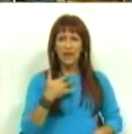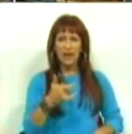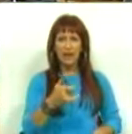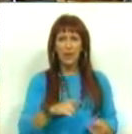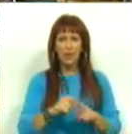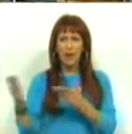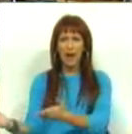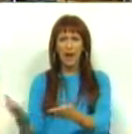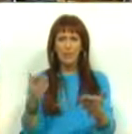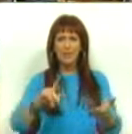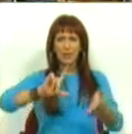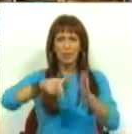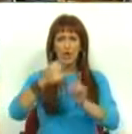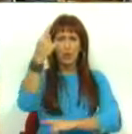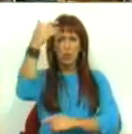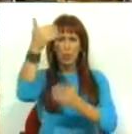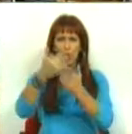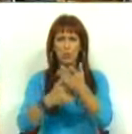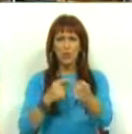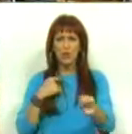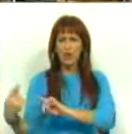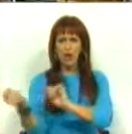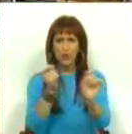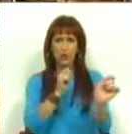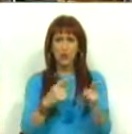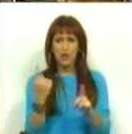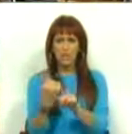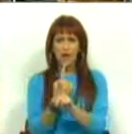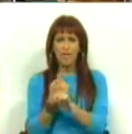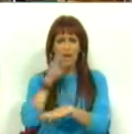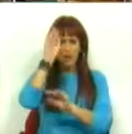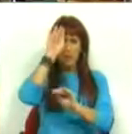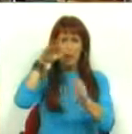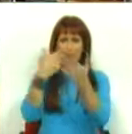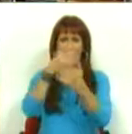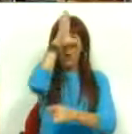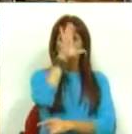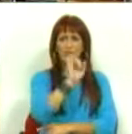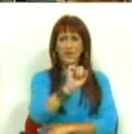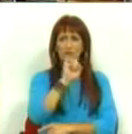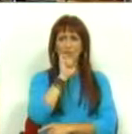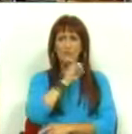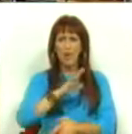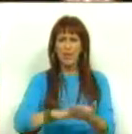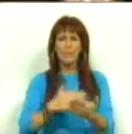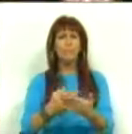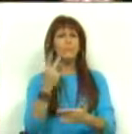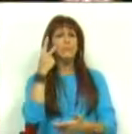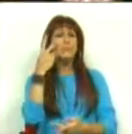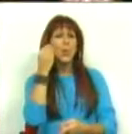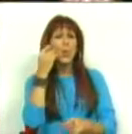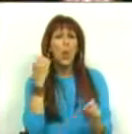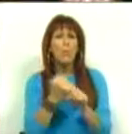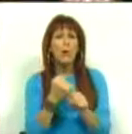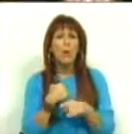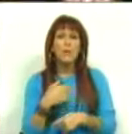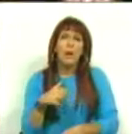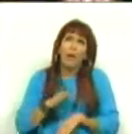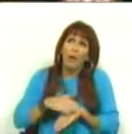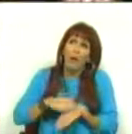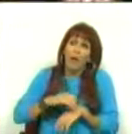com a apresentação de um projeto de resolução que hoje será discutido, com várias recomendações ao Governo, só pode ser interpretado como um ato de